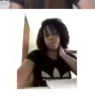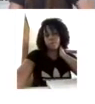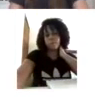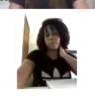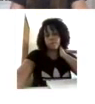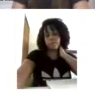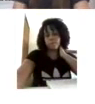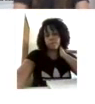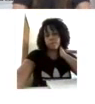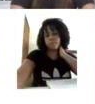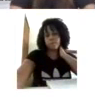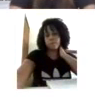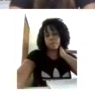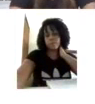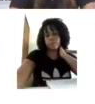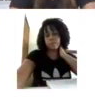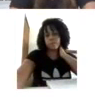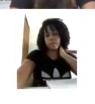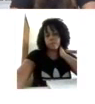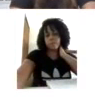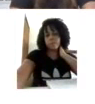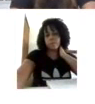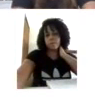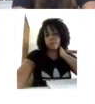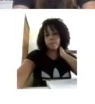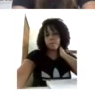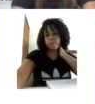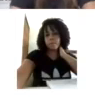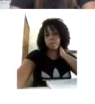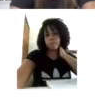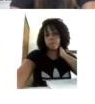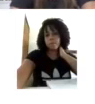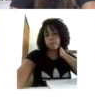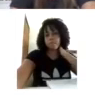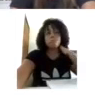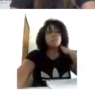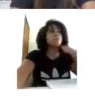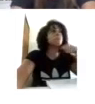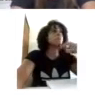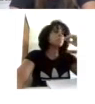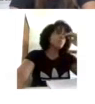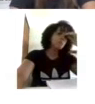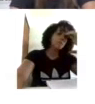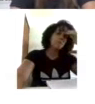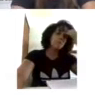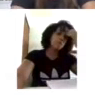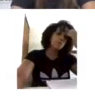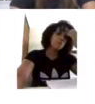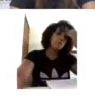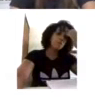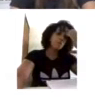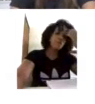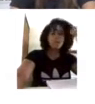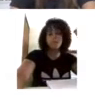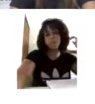Compõe a coordenação a minha pessoa, a supervisão a professora Débora Maia, que é da Escola Municipal do